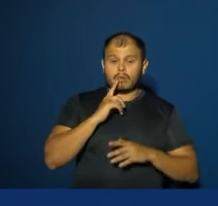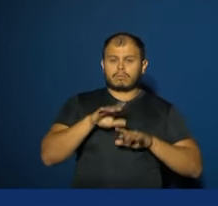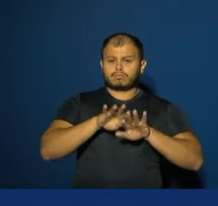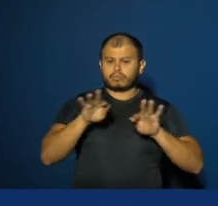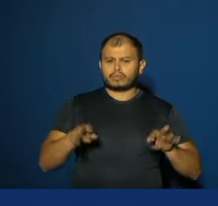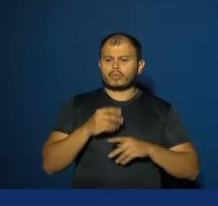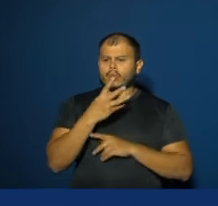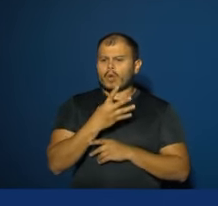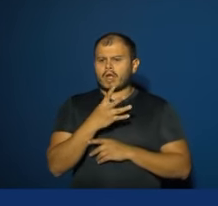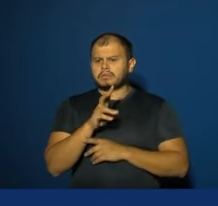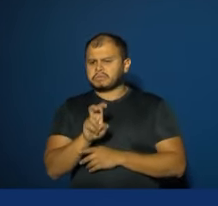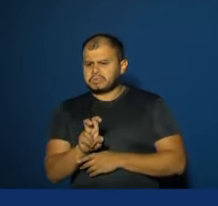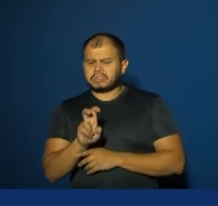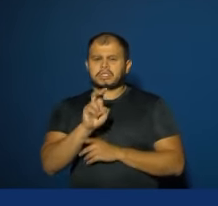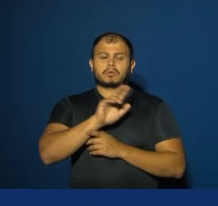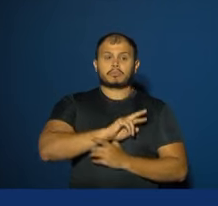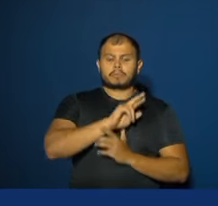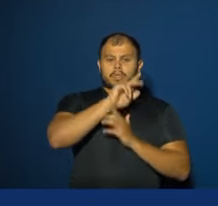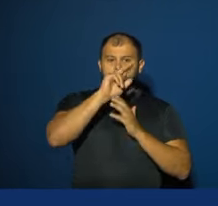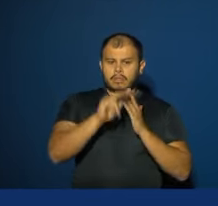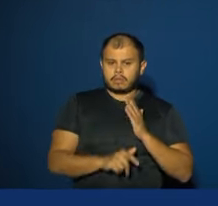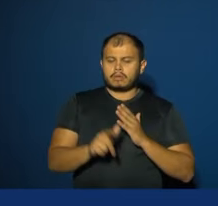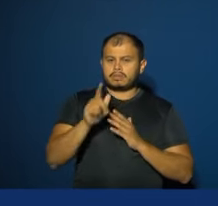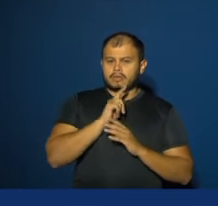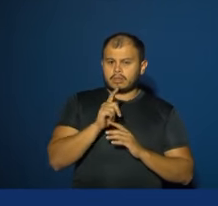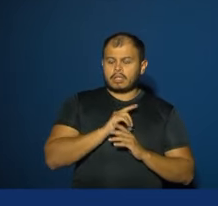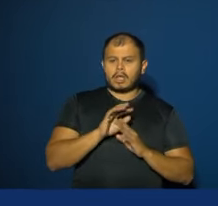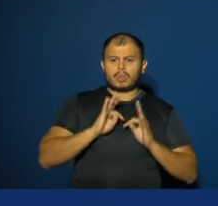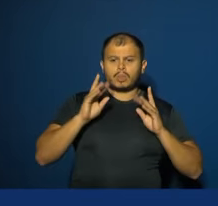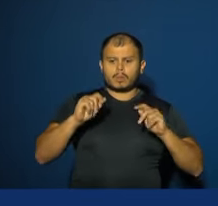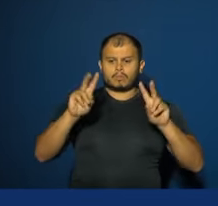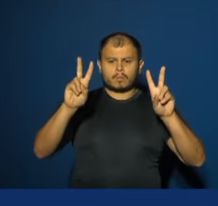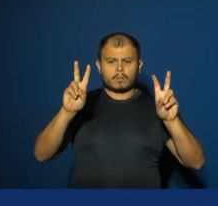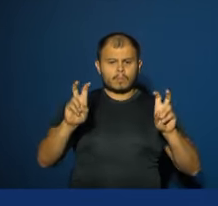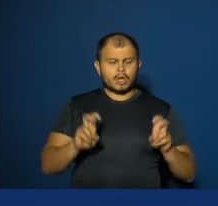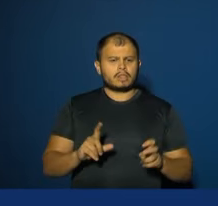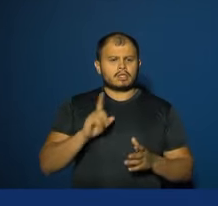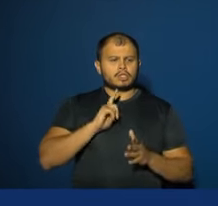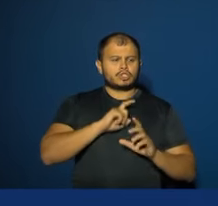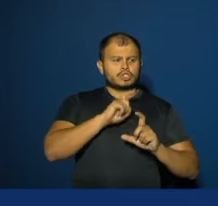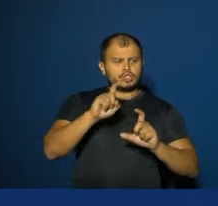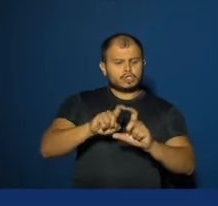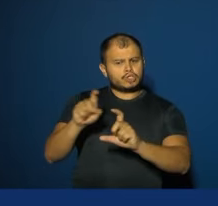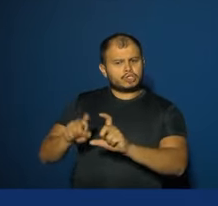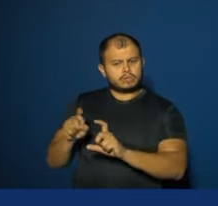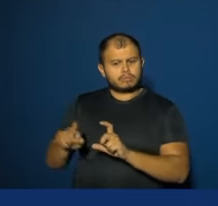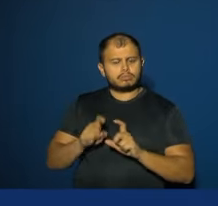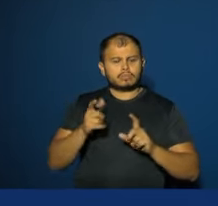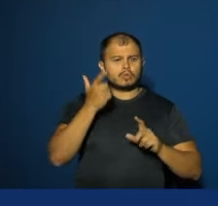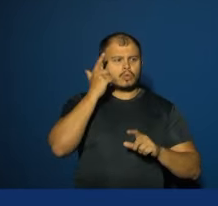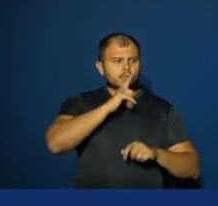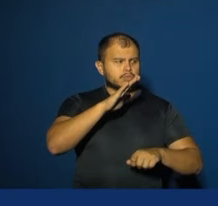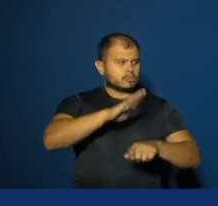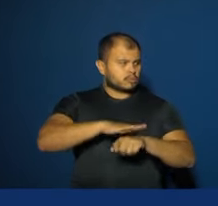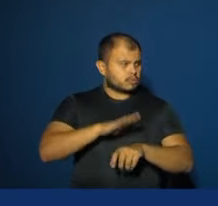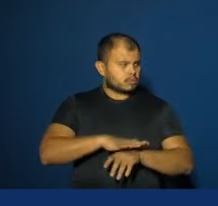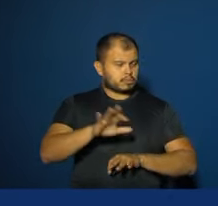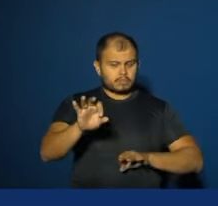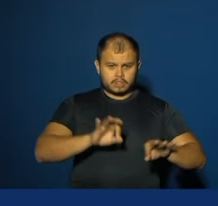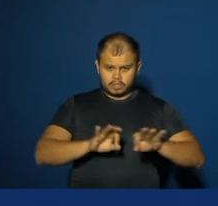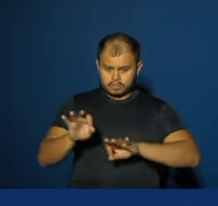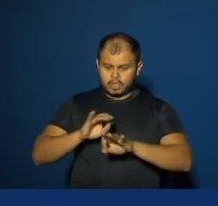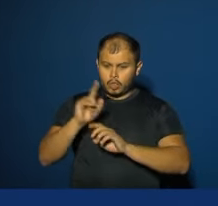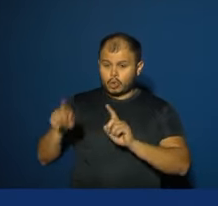4 C genas rodovias a questão toda de ter meios digitais para fazer o o pedago não é nós temos um